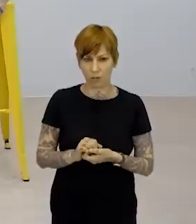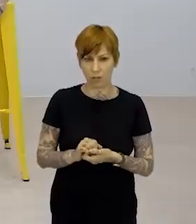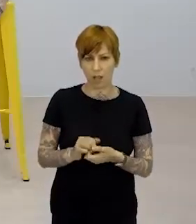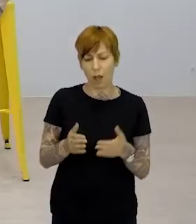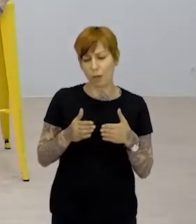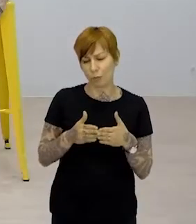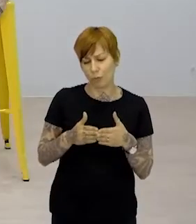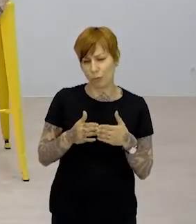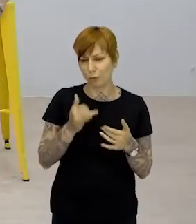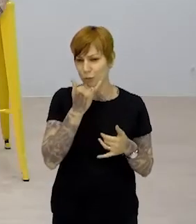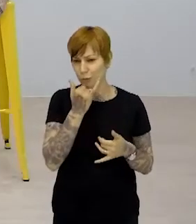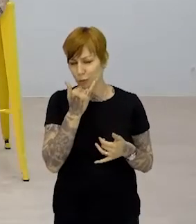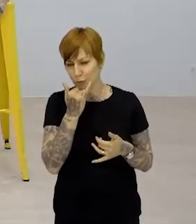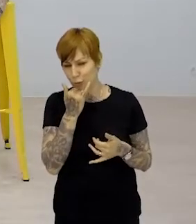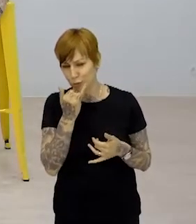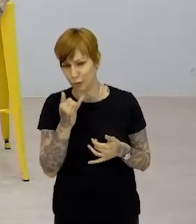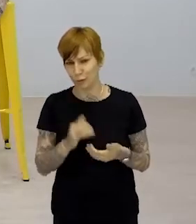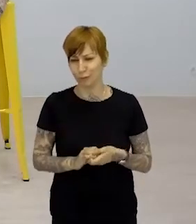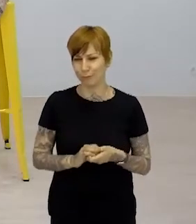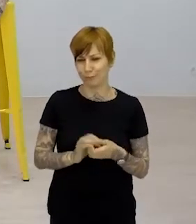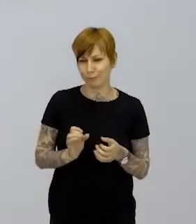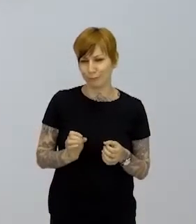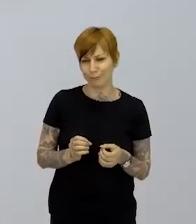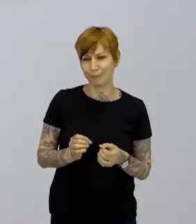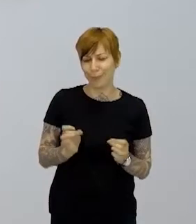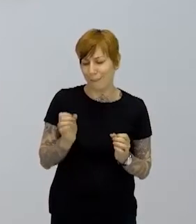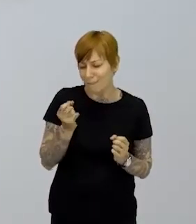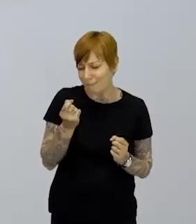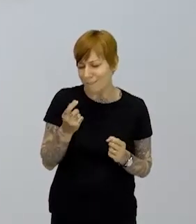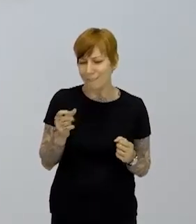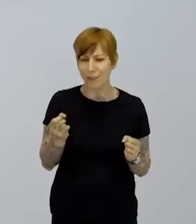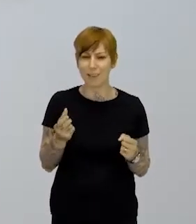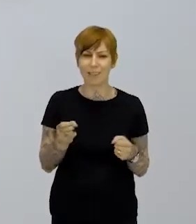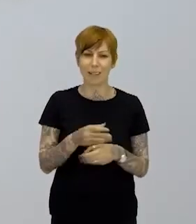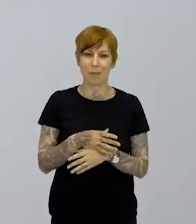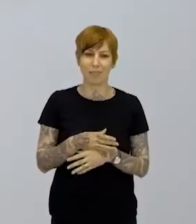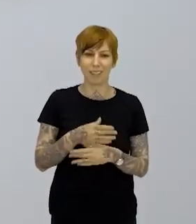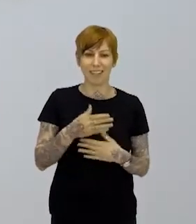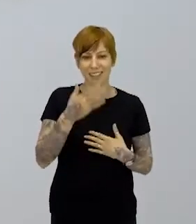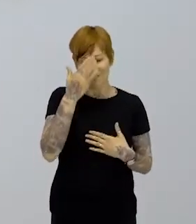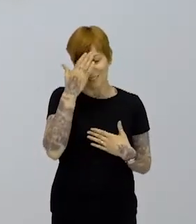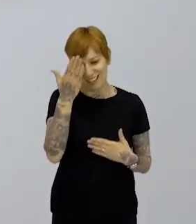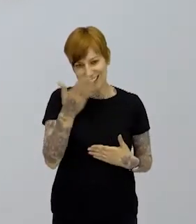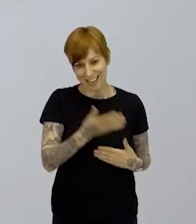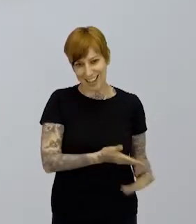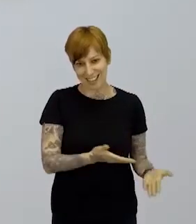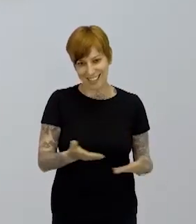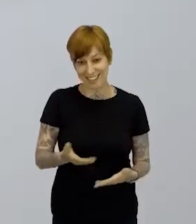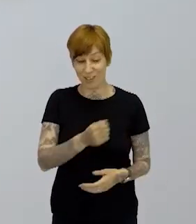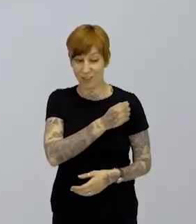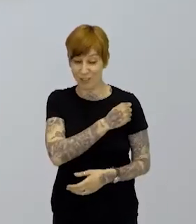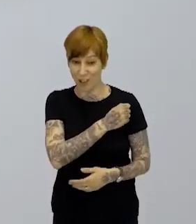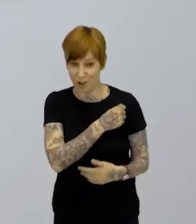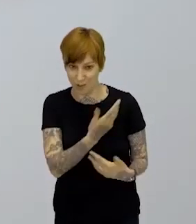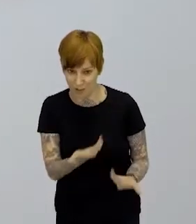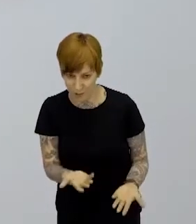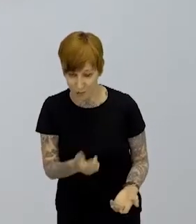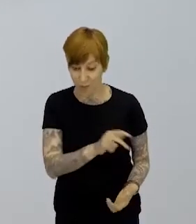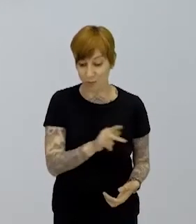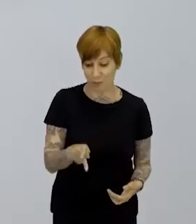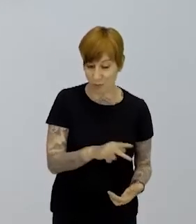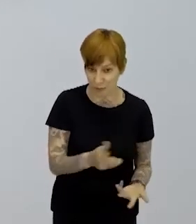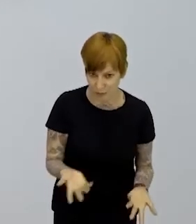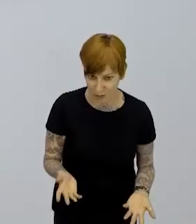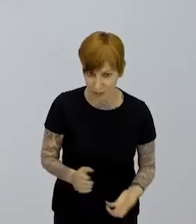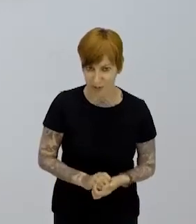favor, desculpa. Oxente, nós só temos que agradecer aqui a participação, né, dos nossos estudantes, dos nossos colegas professores,